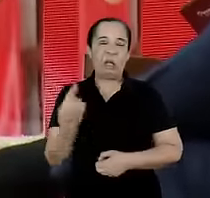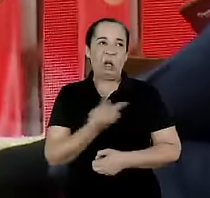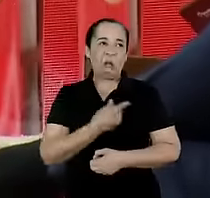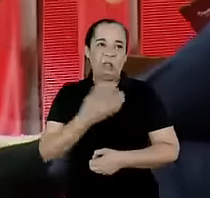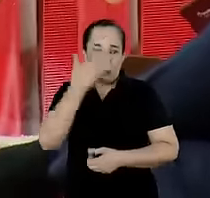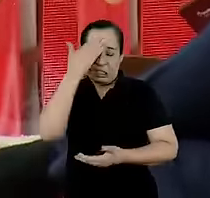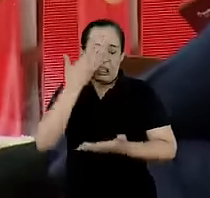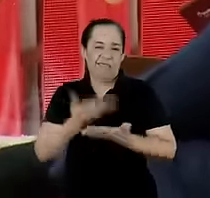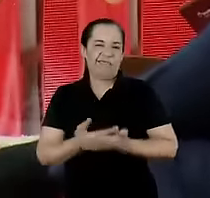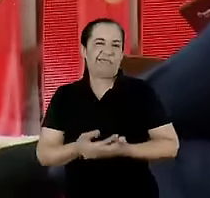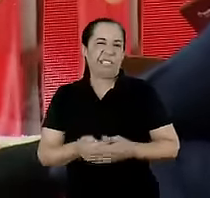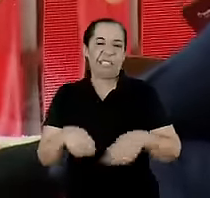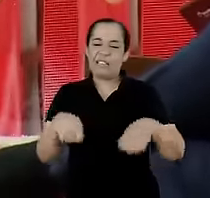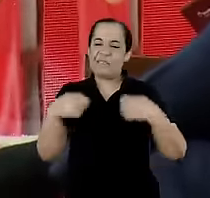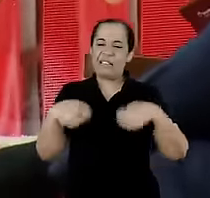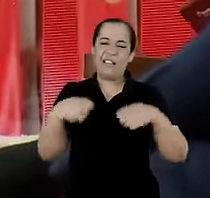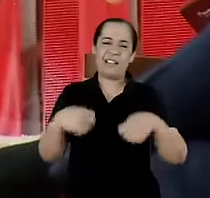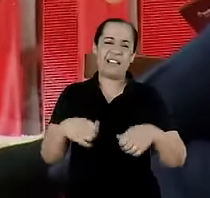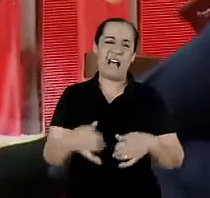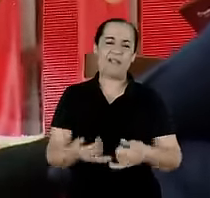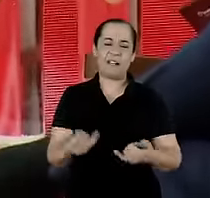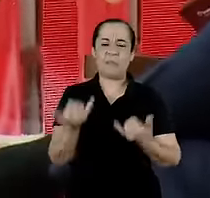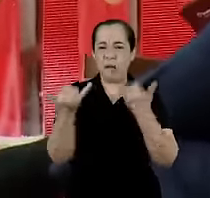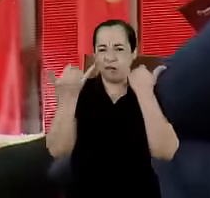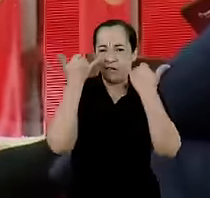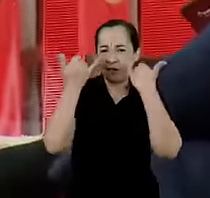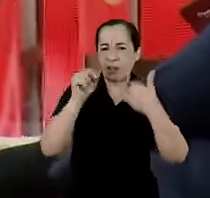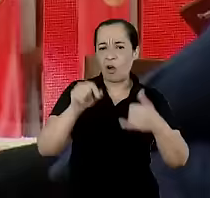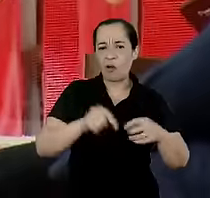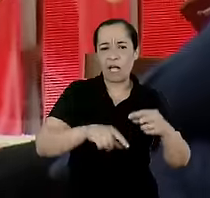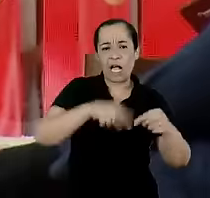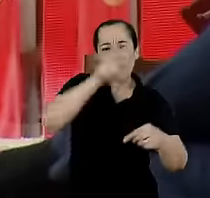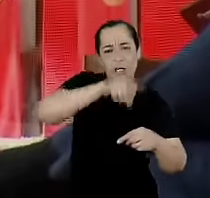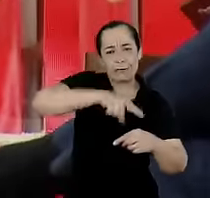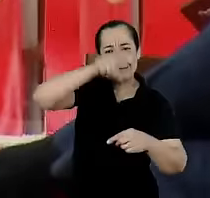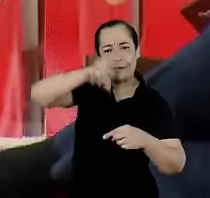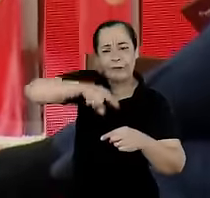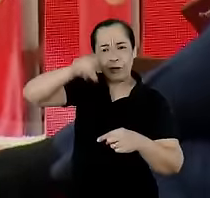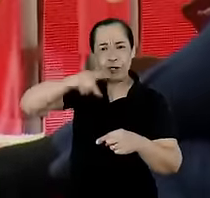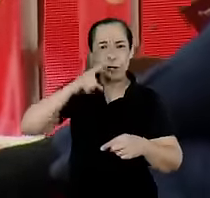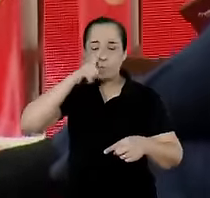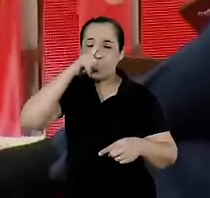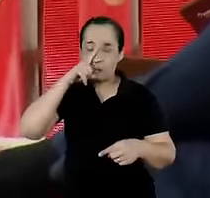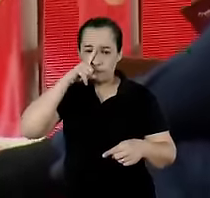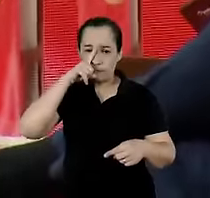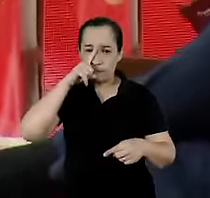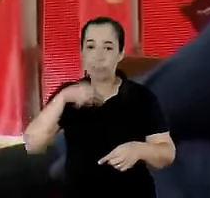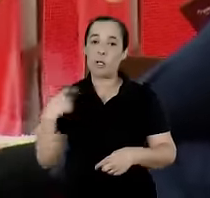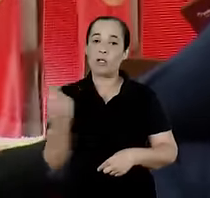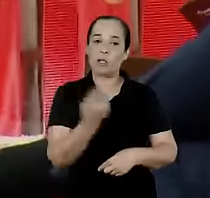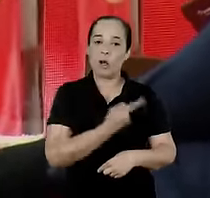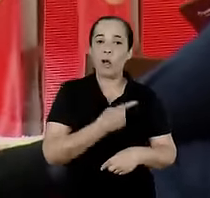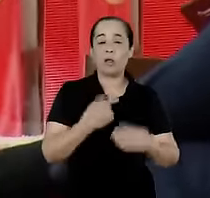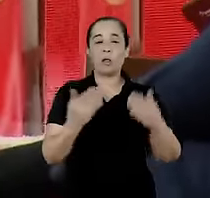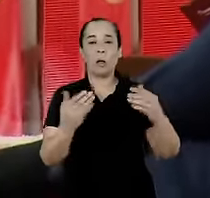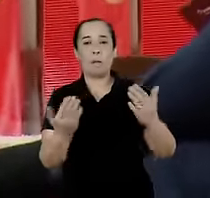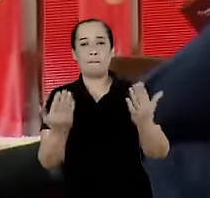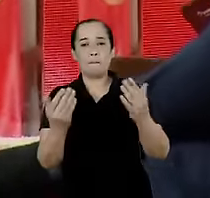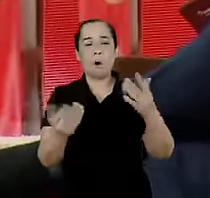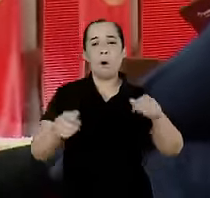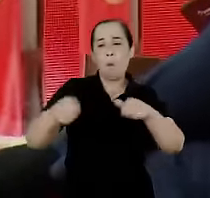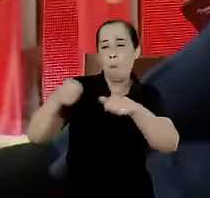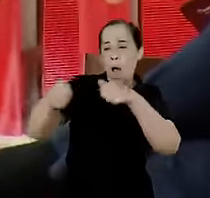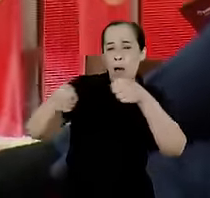esse deslocamento em termos de assimetria de balanço de risco Então o que a gente diz é o seguinte sempre que move de um lado move do outro porque é uma